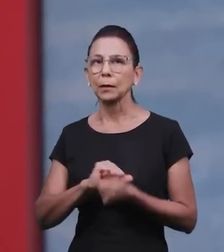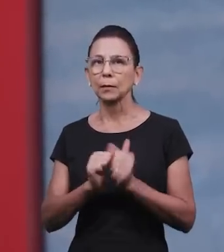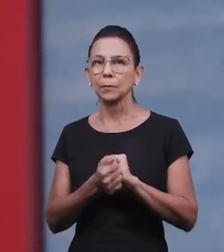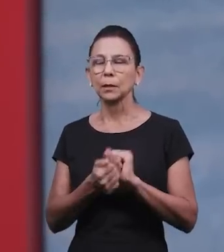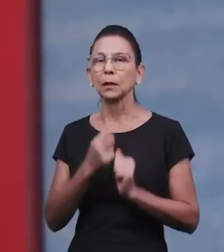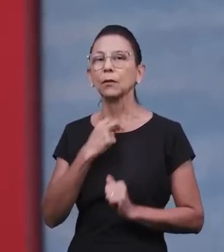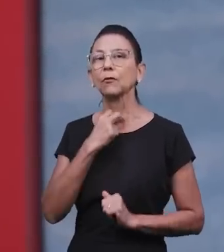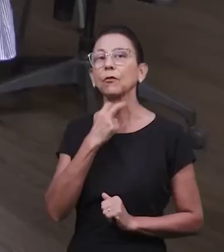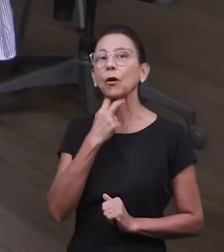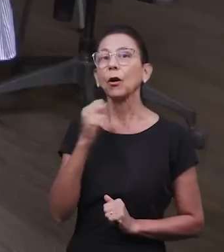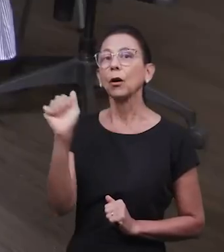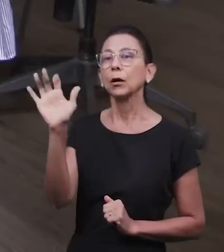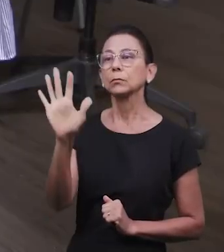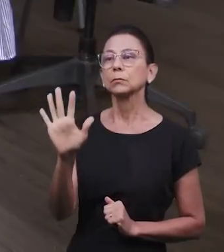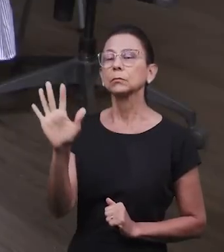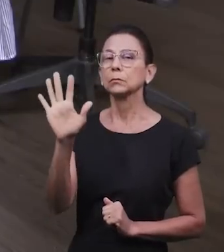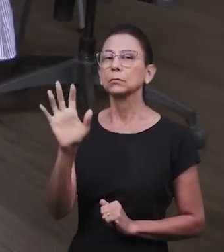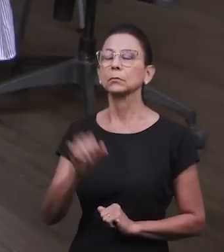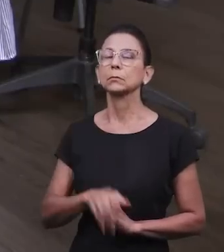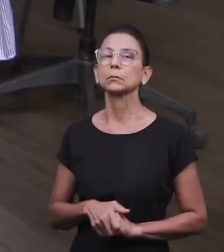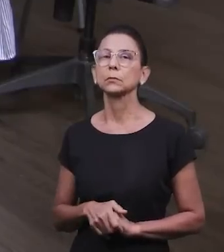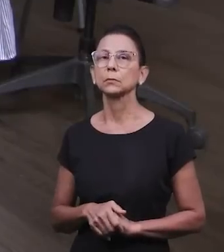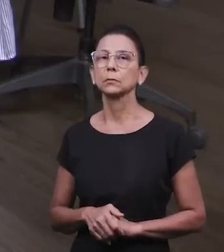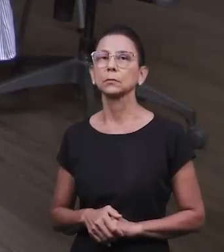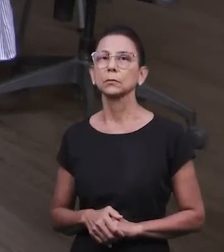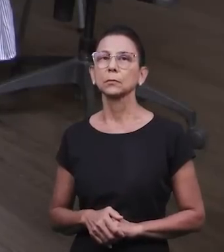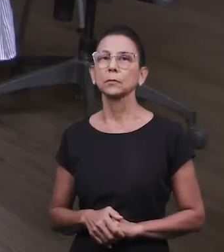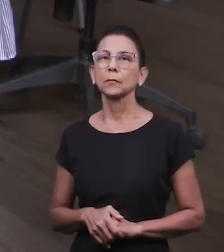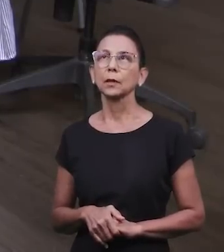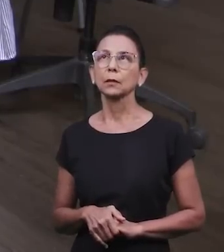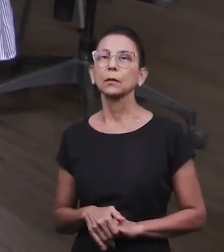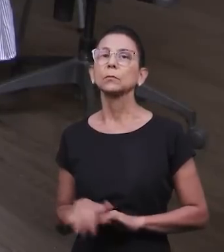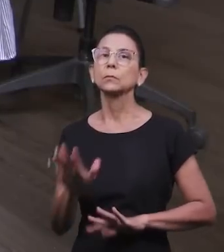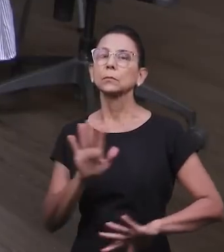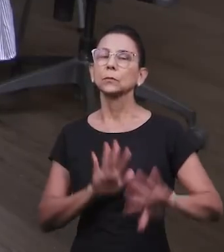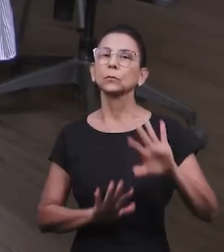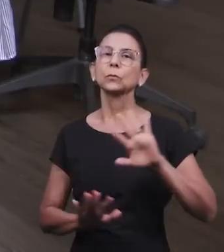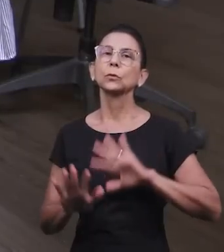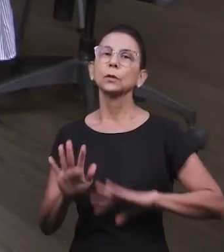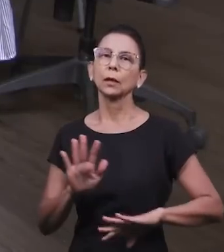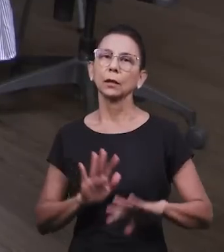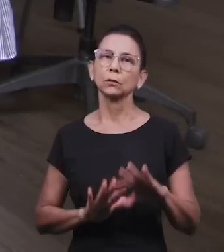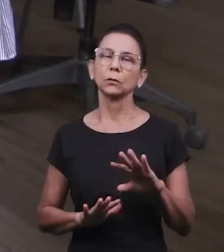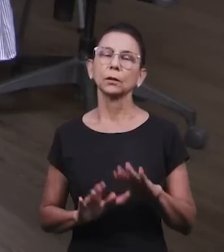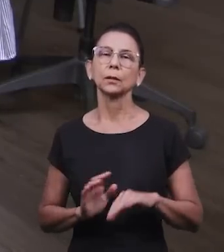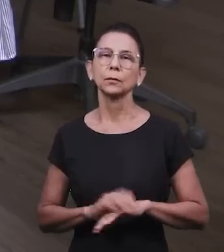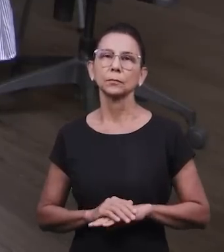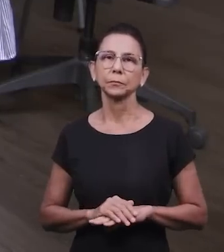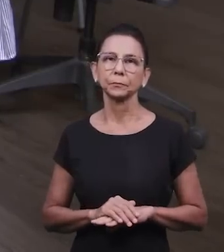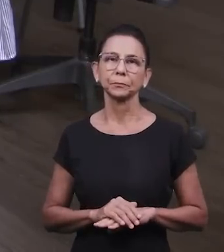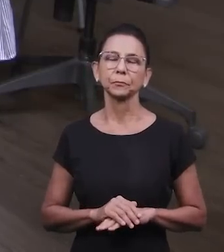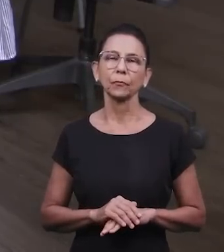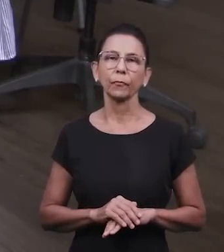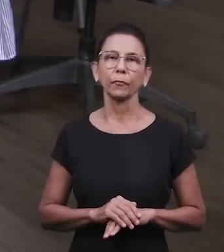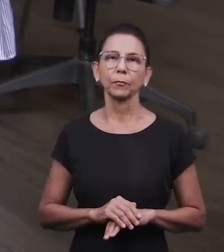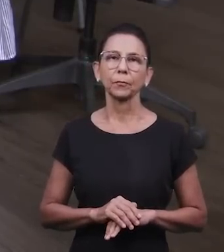muito cuidado com o que a gente posta também, mantendo no limite da nossa